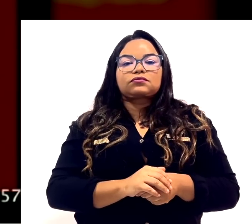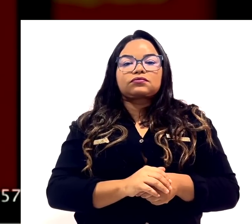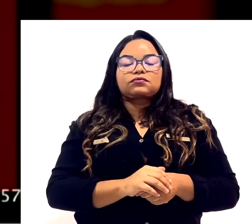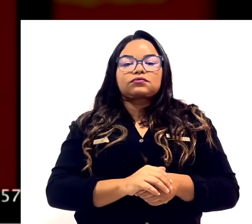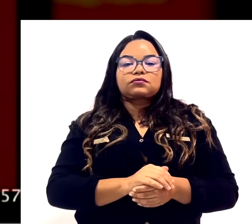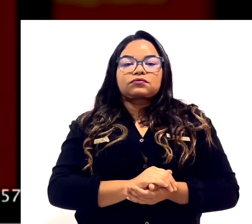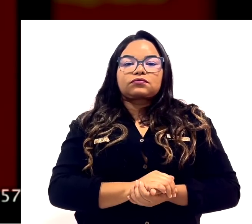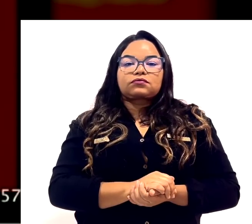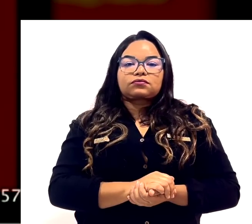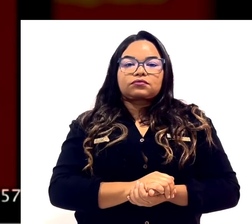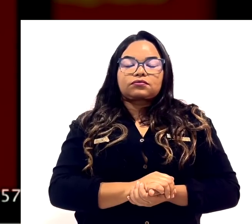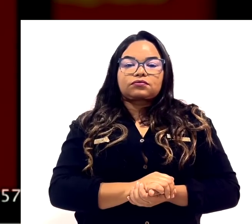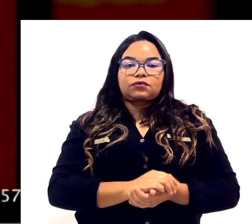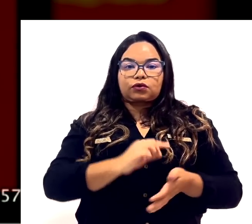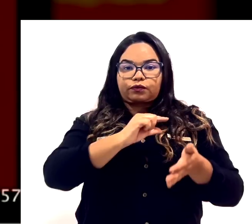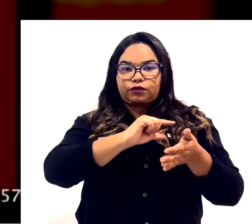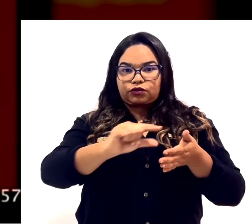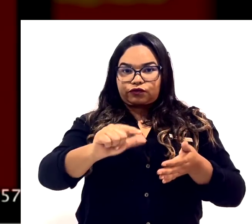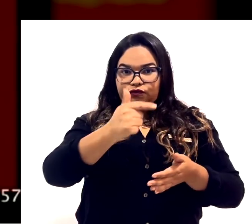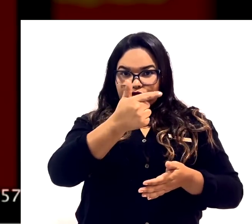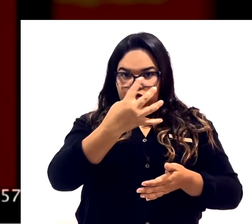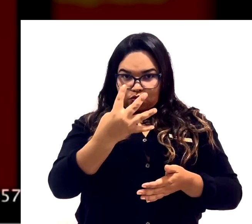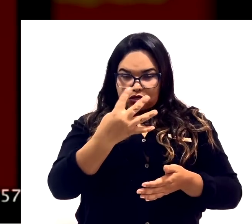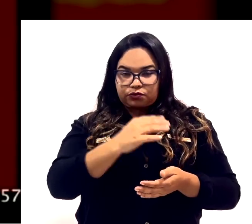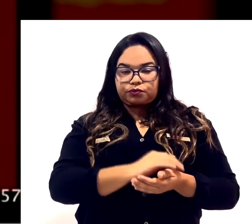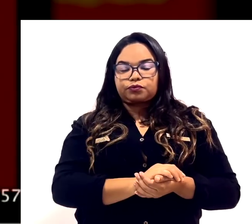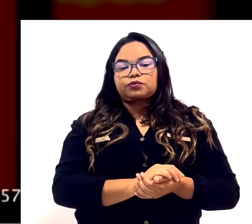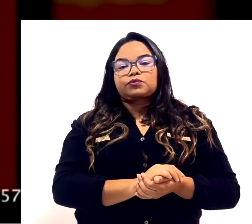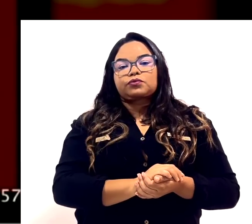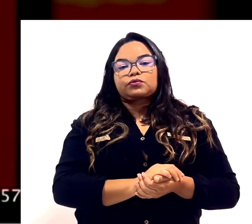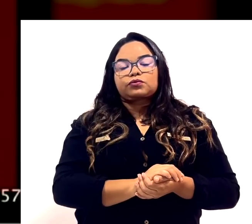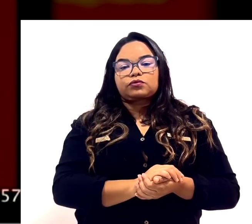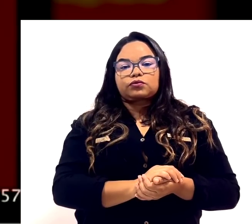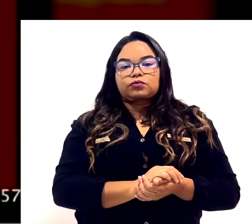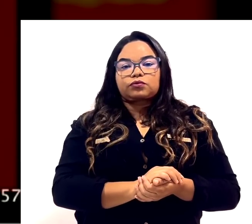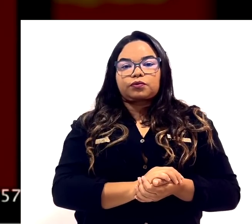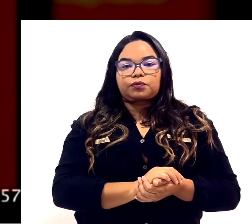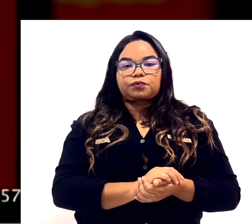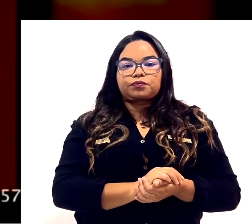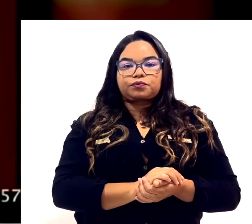primeiros. Verso 24. Este é o quarto critério.